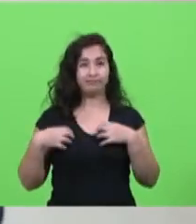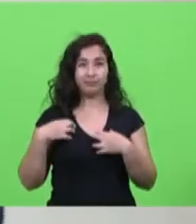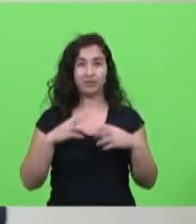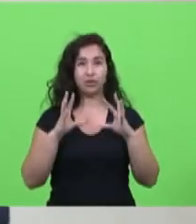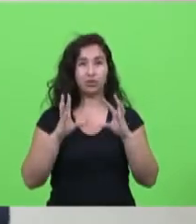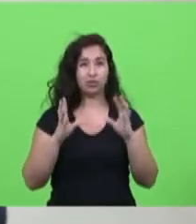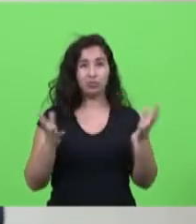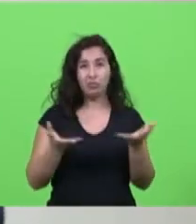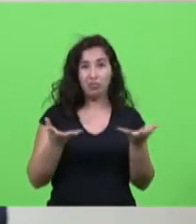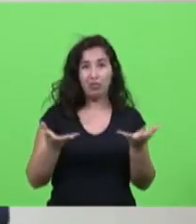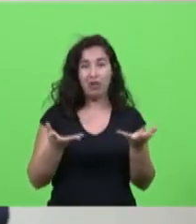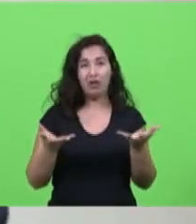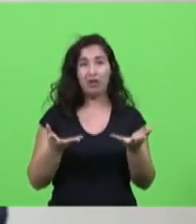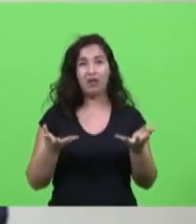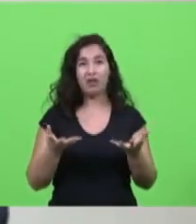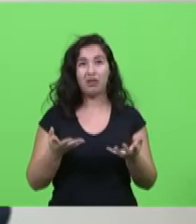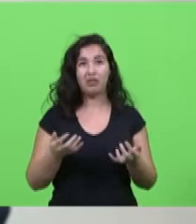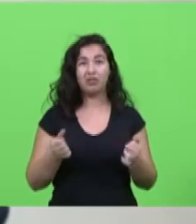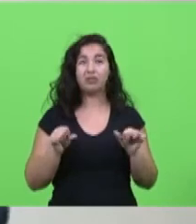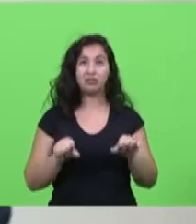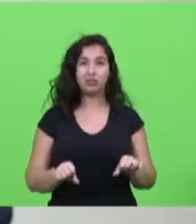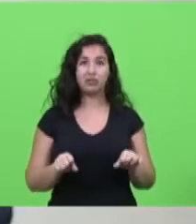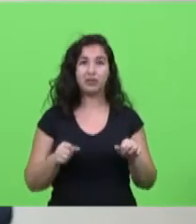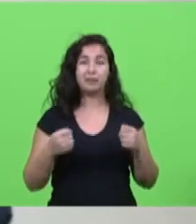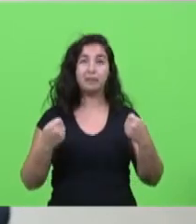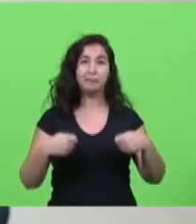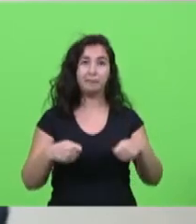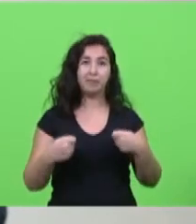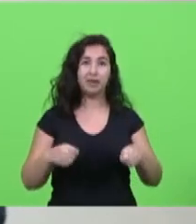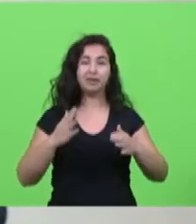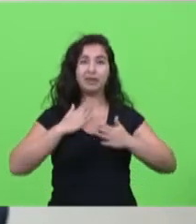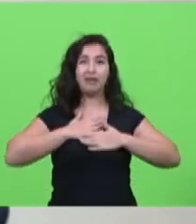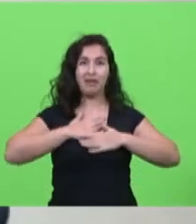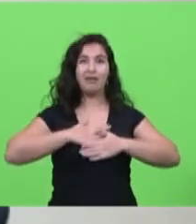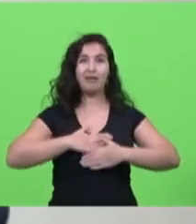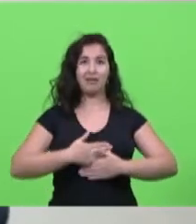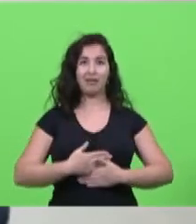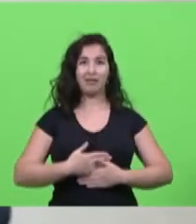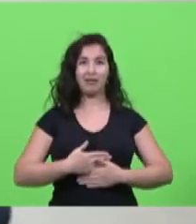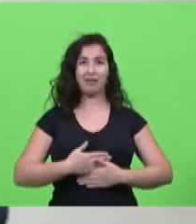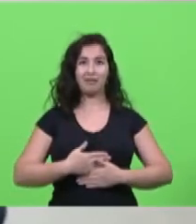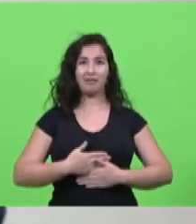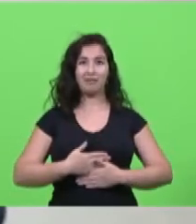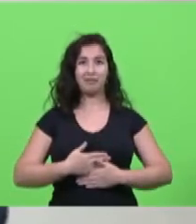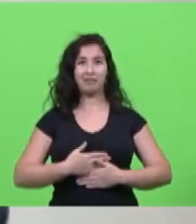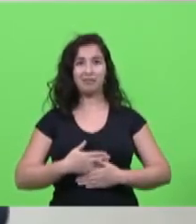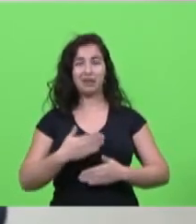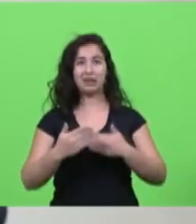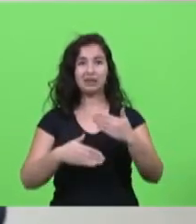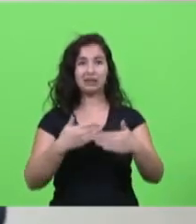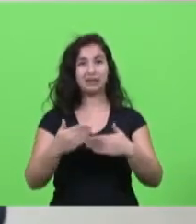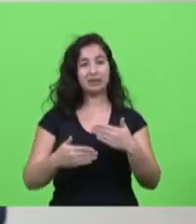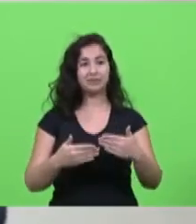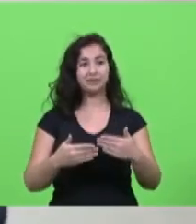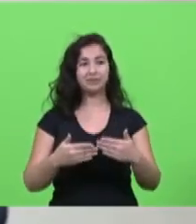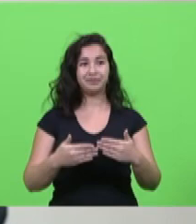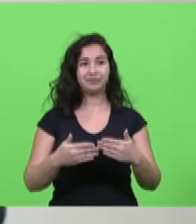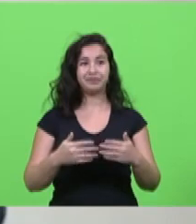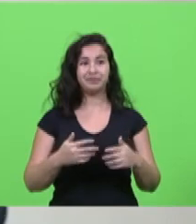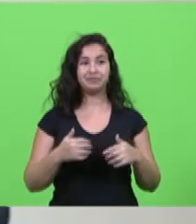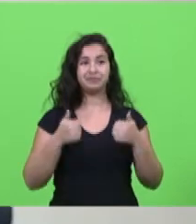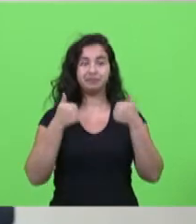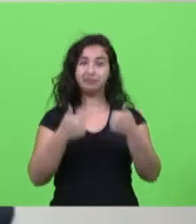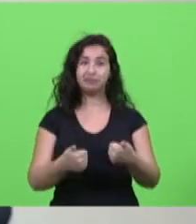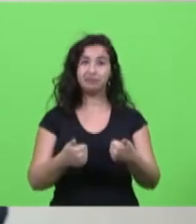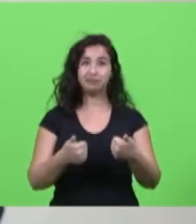situação, e é preciso que tenhamos serenidade para ultrapassar essa quadra e a postura de Vossa Excelência nessa manifestação